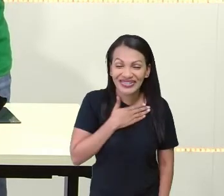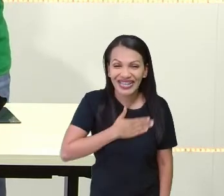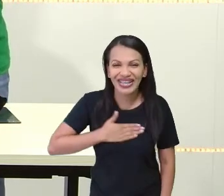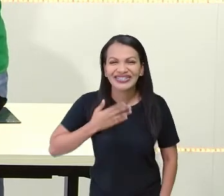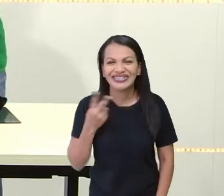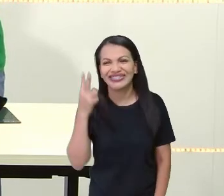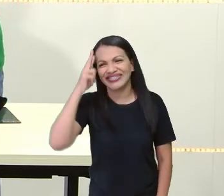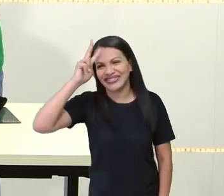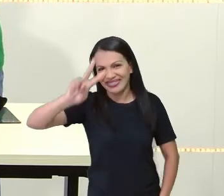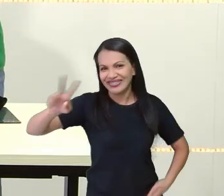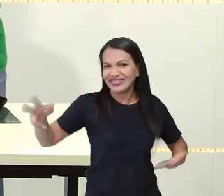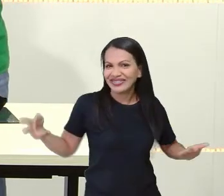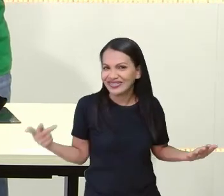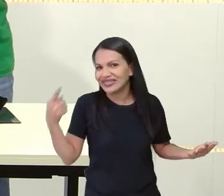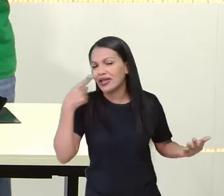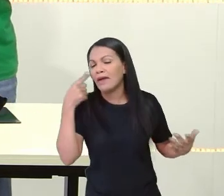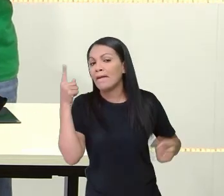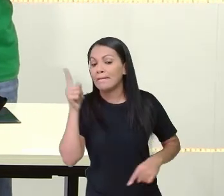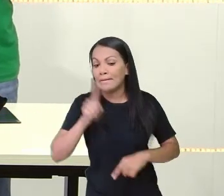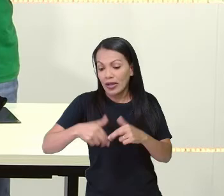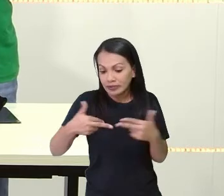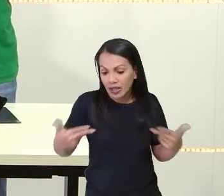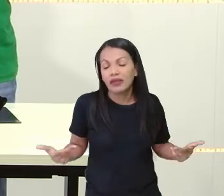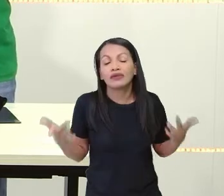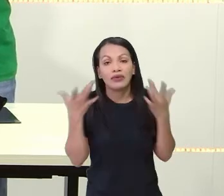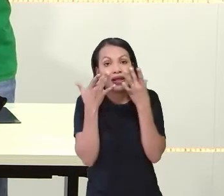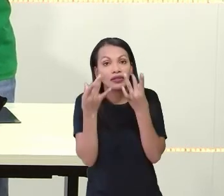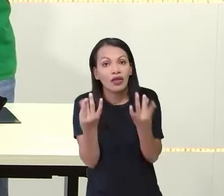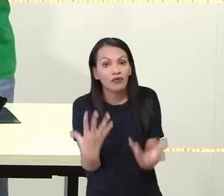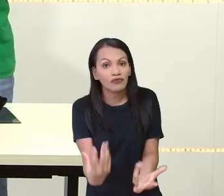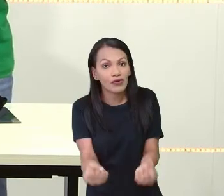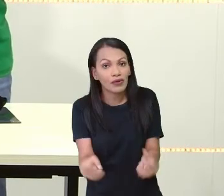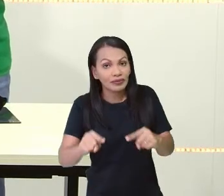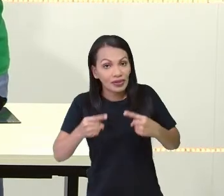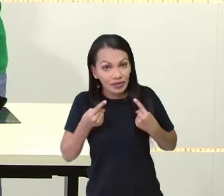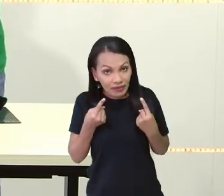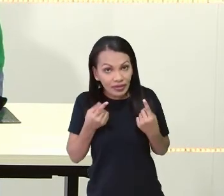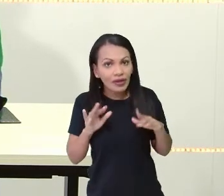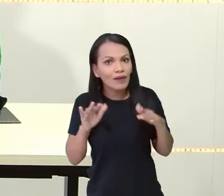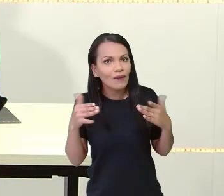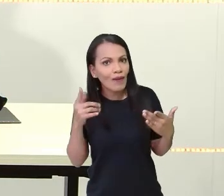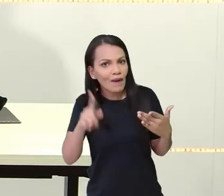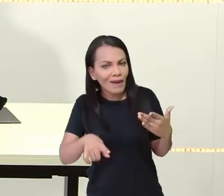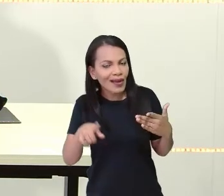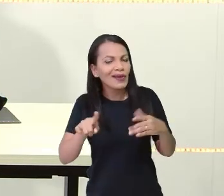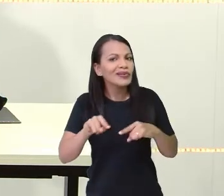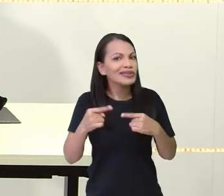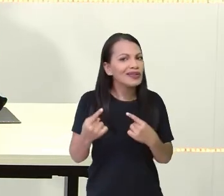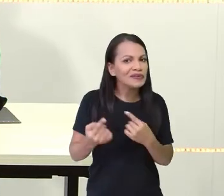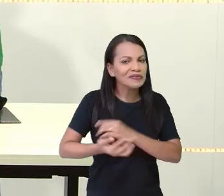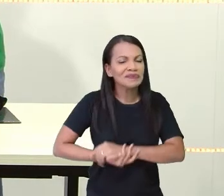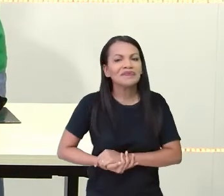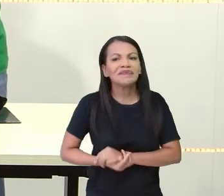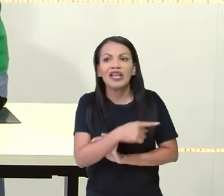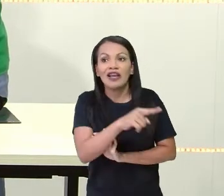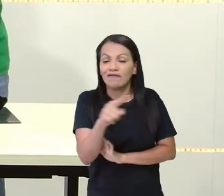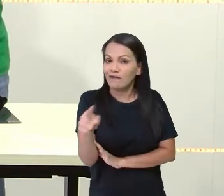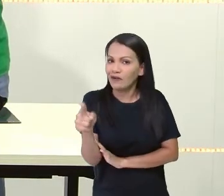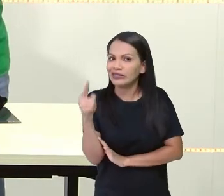seu material, muita atenção e vamos para o desafio. Qual é o desafio? Você